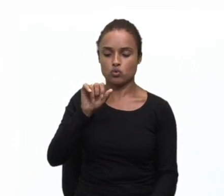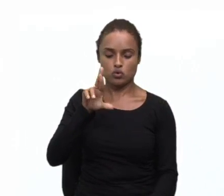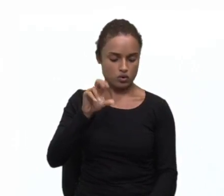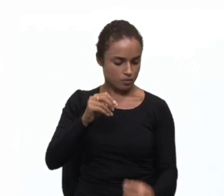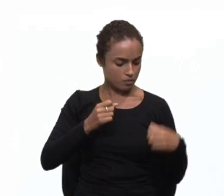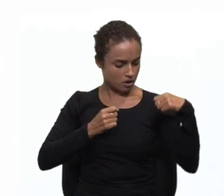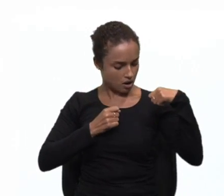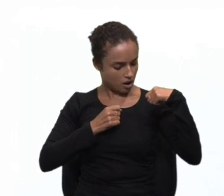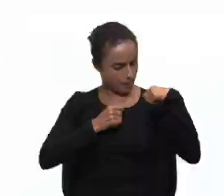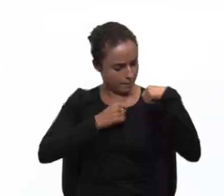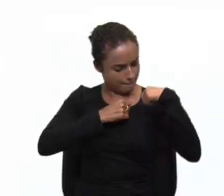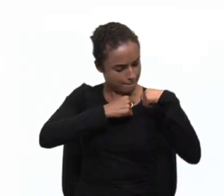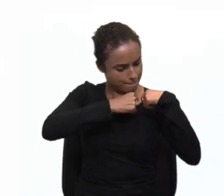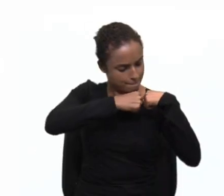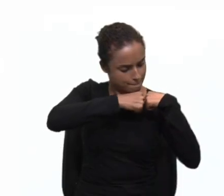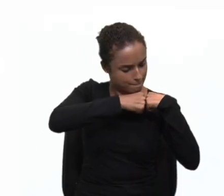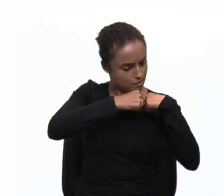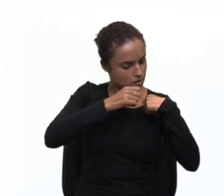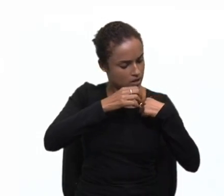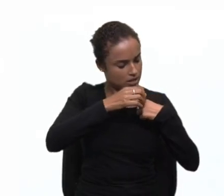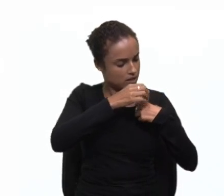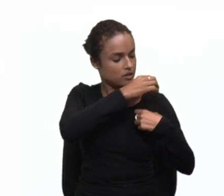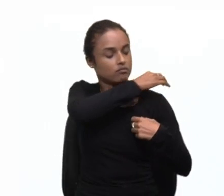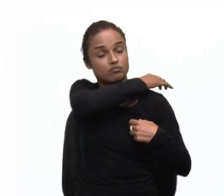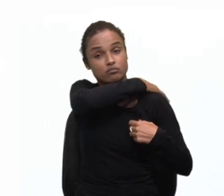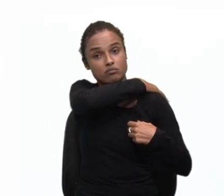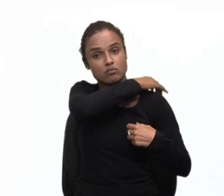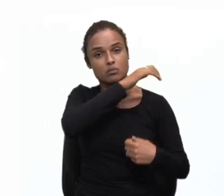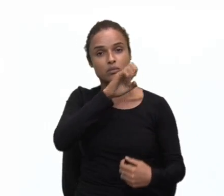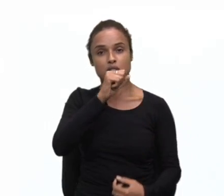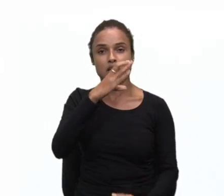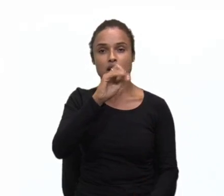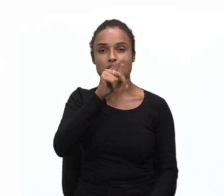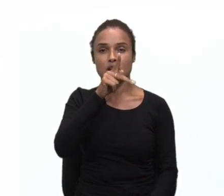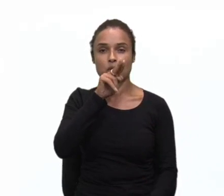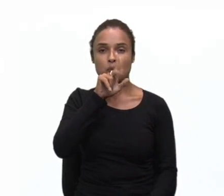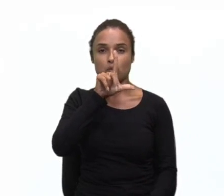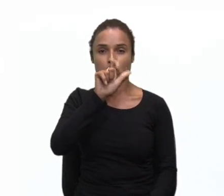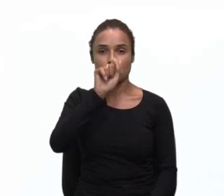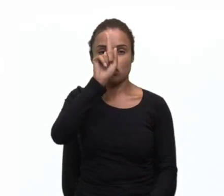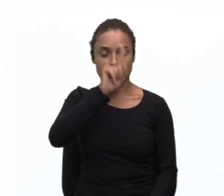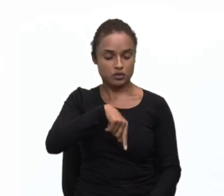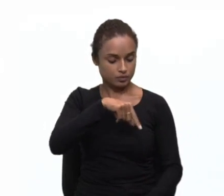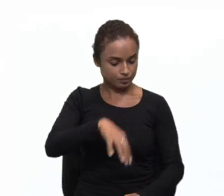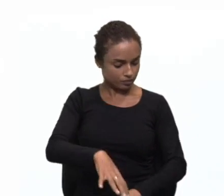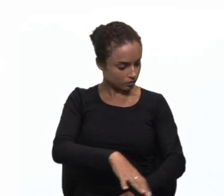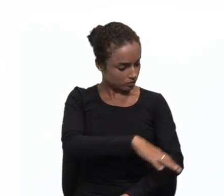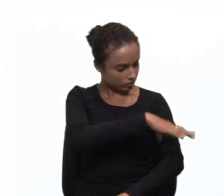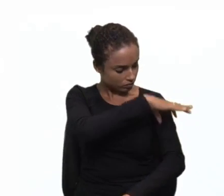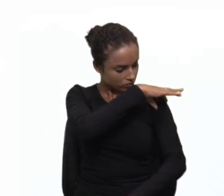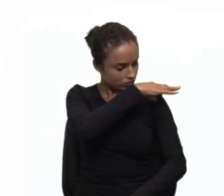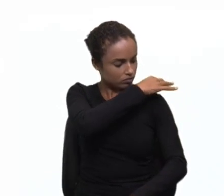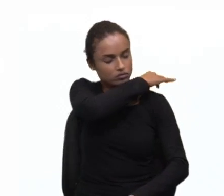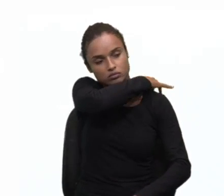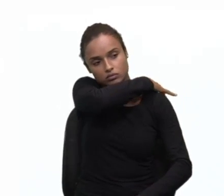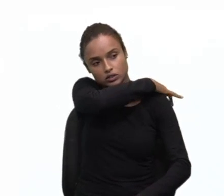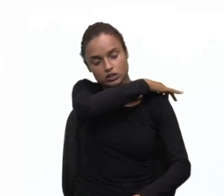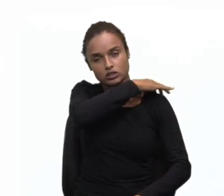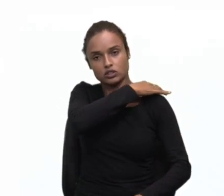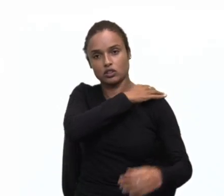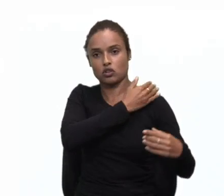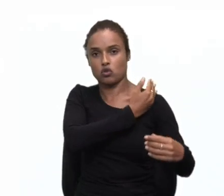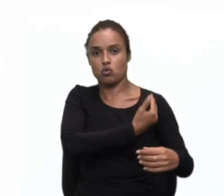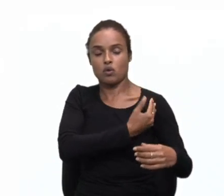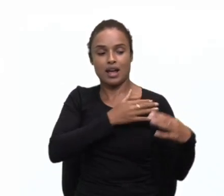cavidade glenoide da escápula e coloca o membro superior em contato com o cíngulo do membro